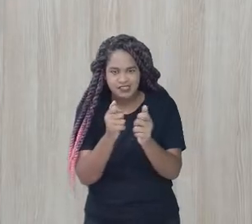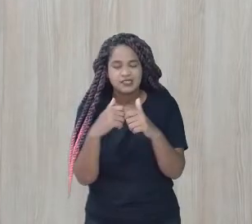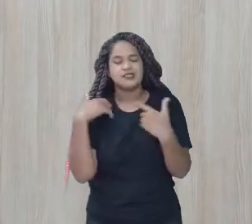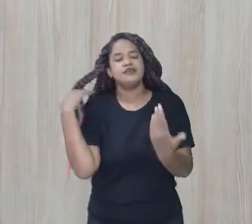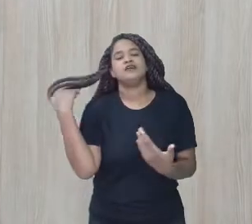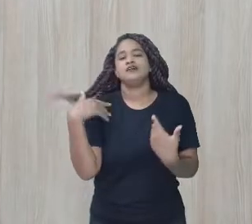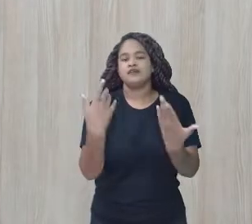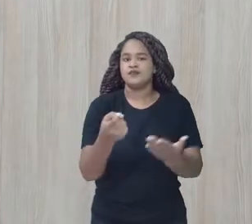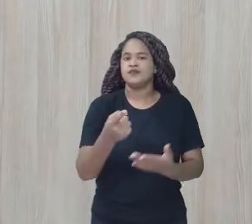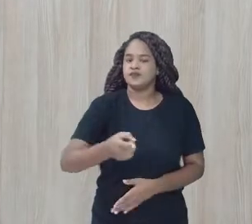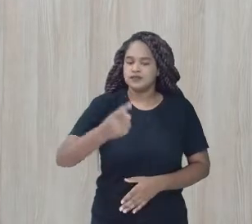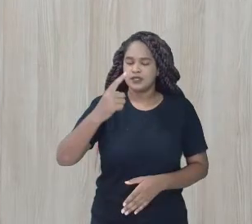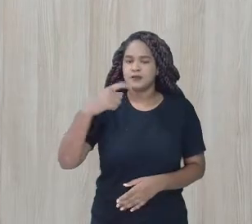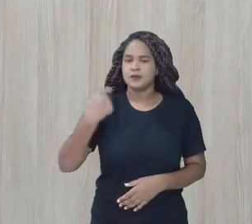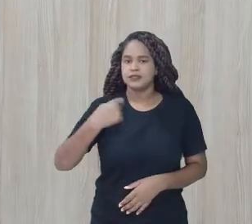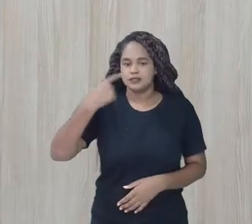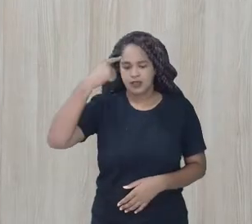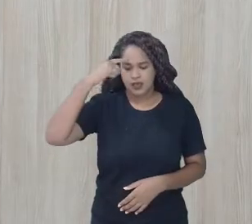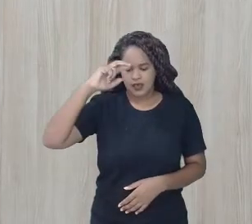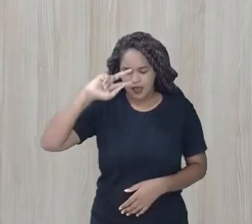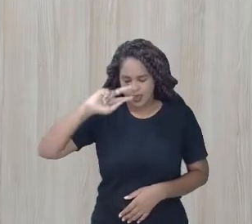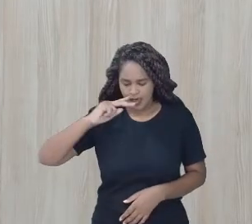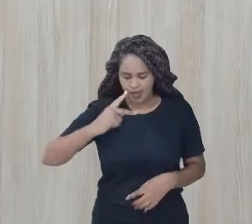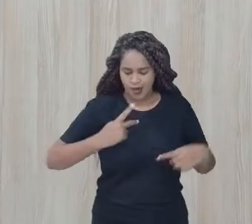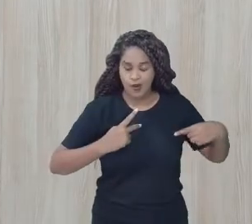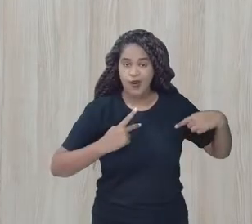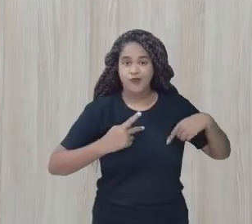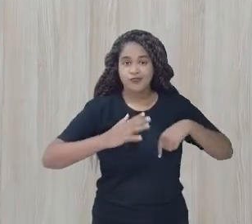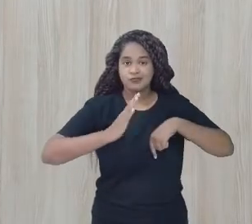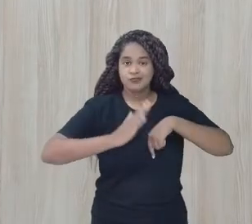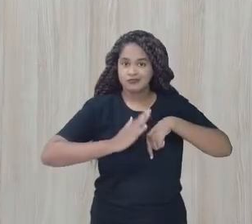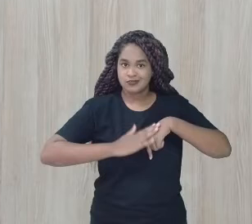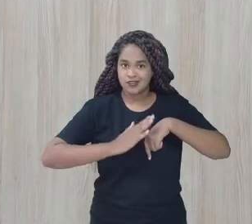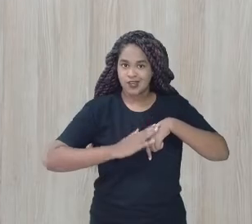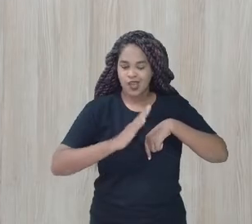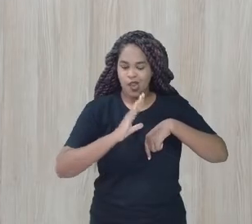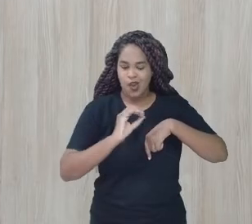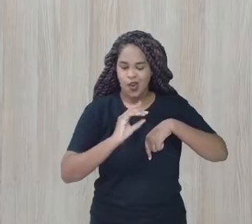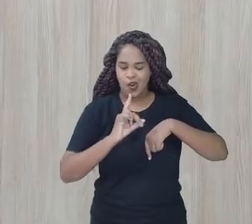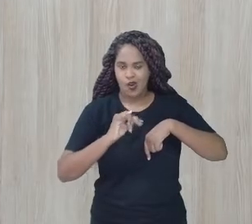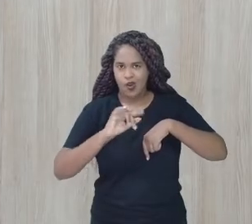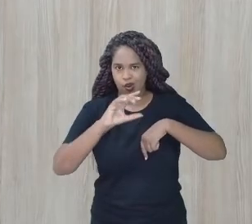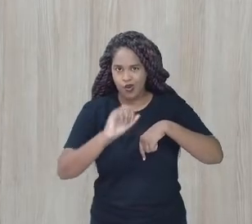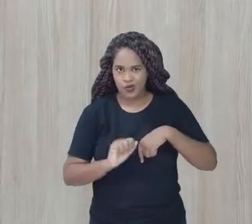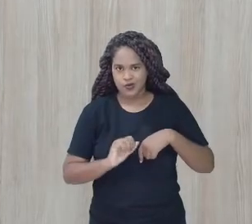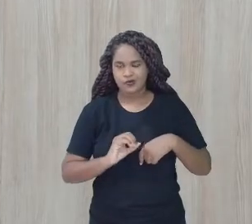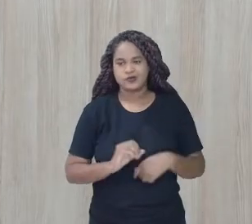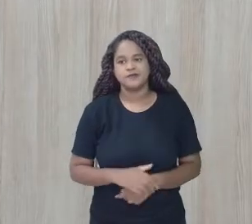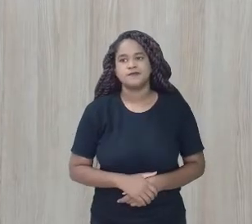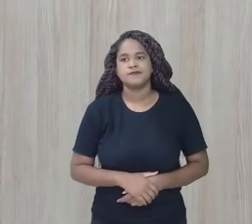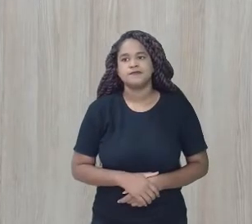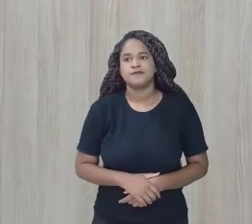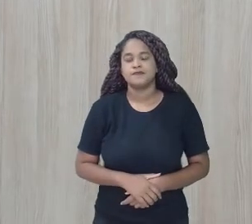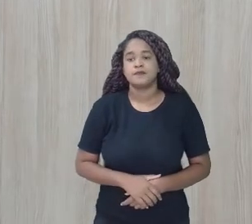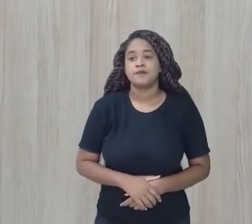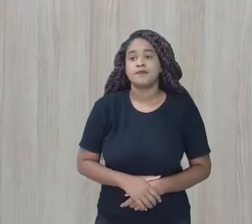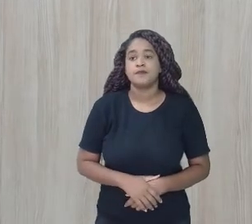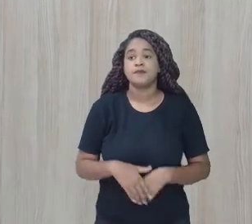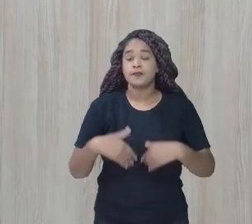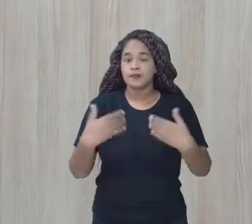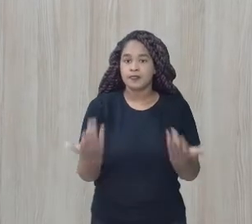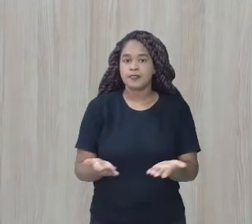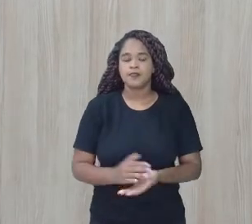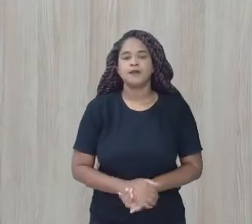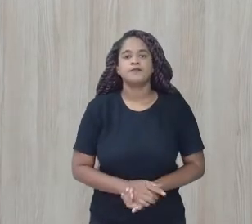você mesmo como um executor de um código, né? Você está fazendo aí a coisa acontecer, tá certo? Para ajudar a gente